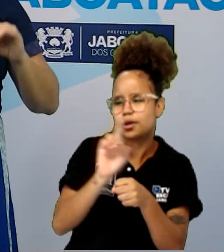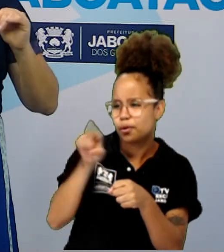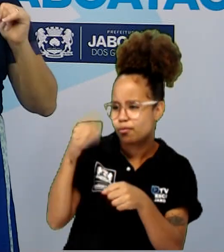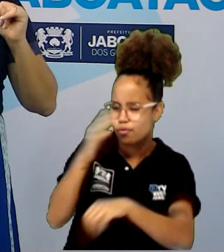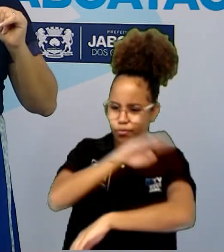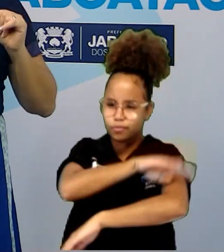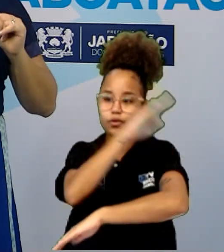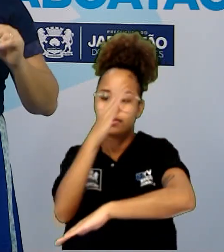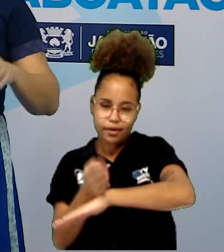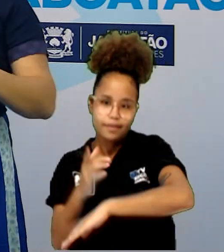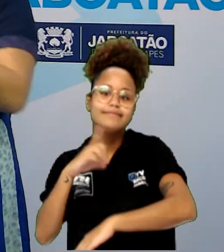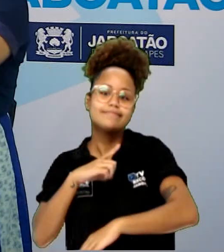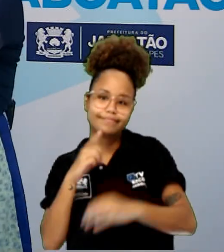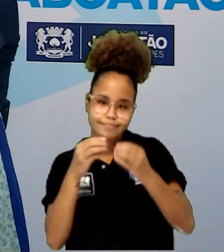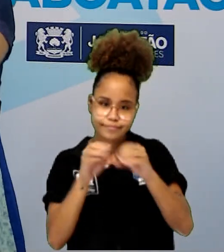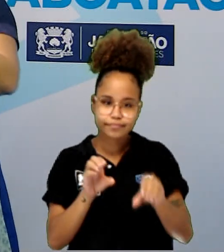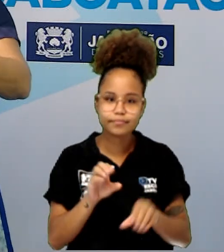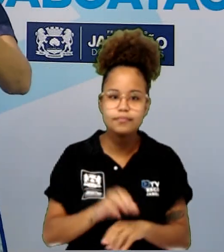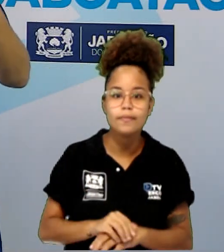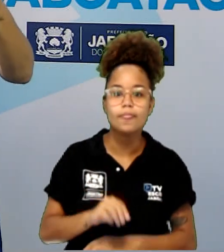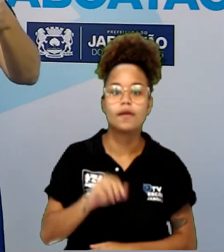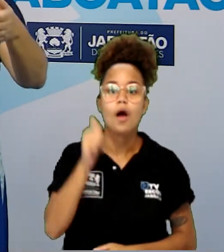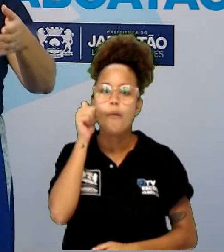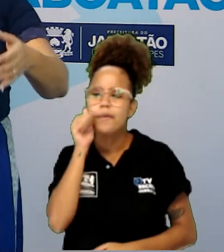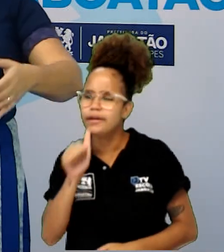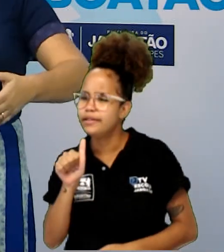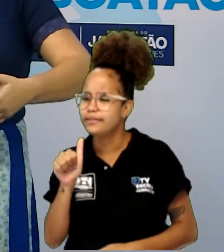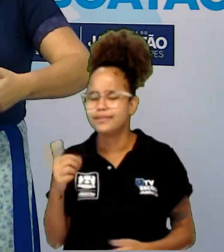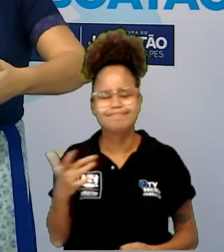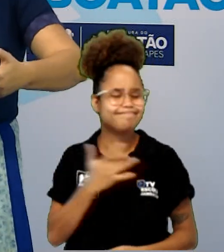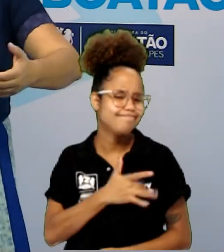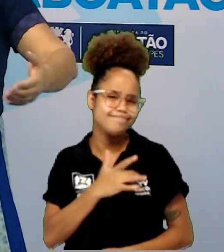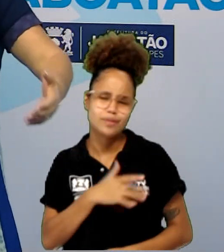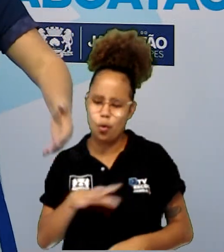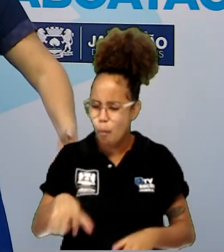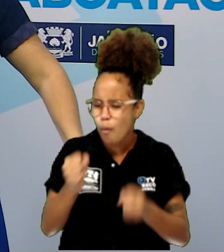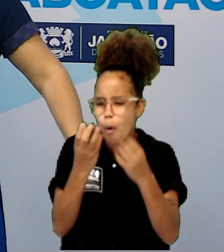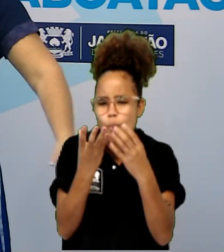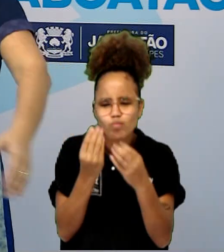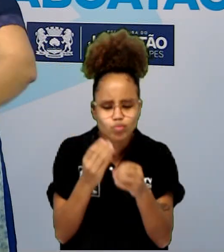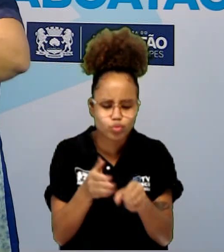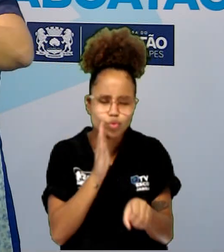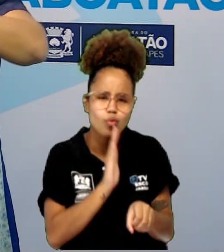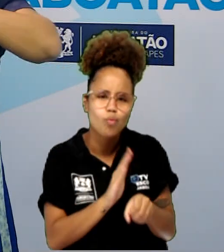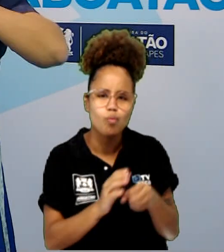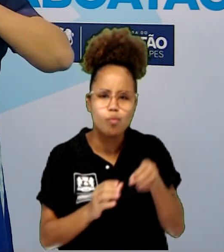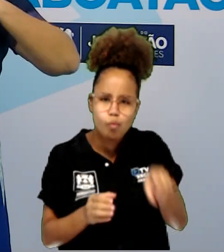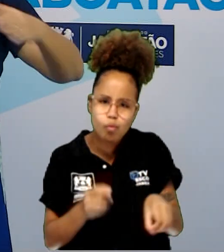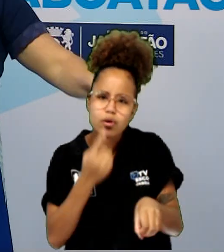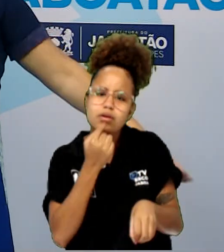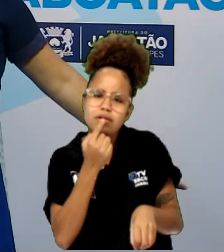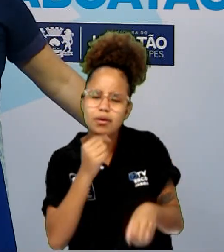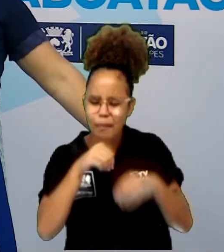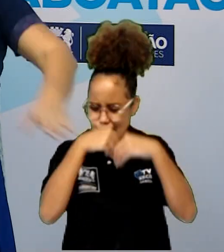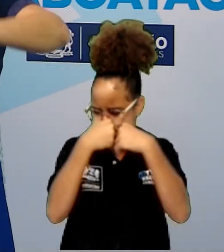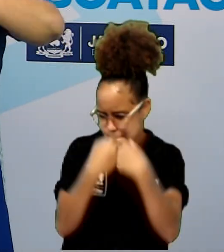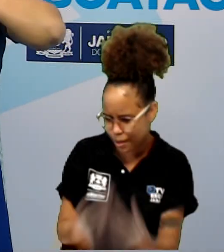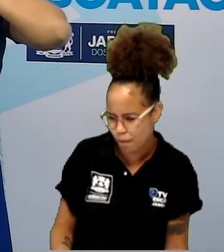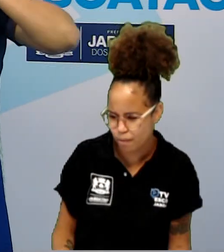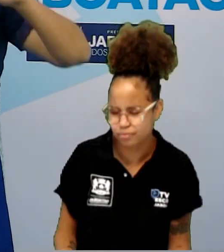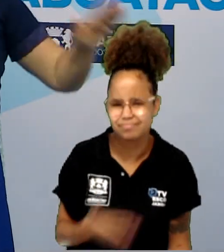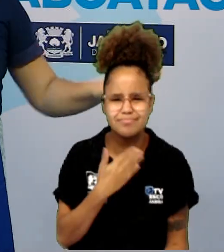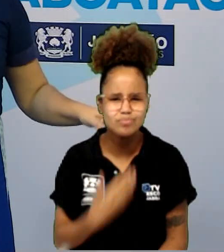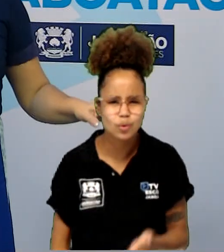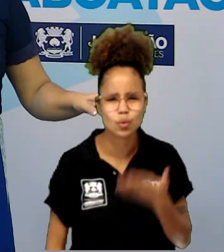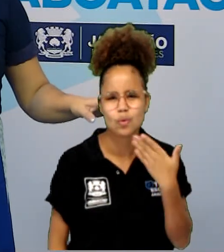montanha, o ovo. Valentina, coitada, vinha carregando um monte de tomates. Caiu, derrubou, esparramou os